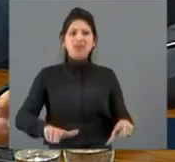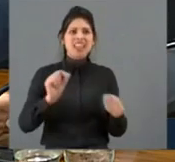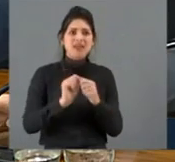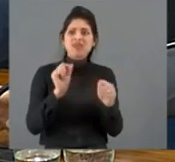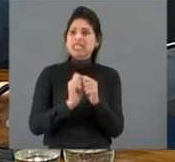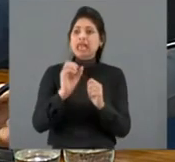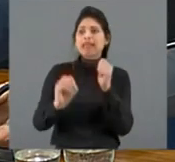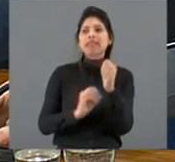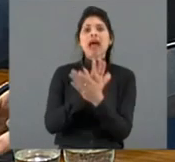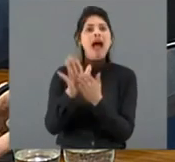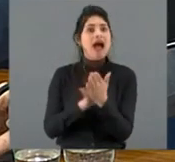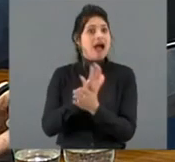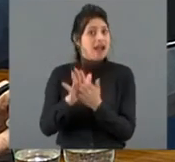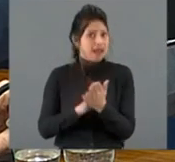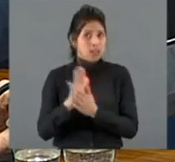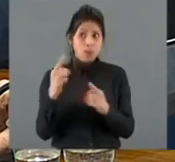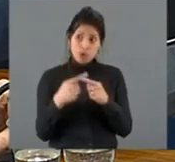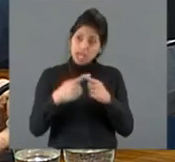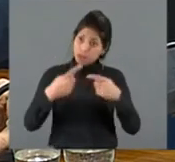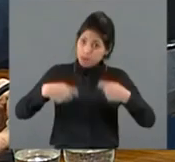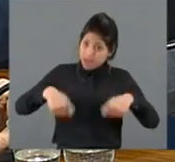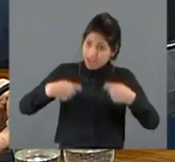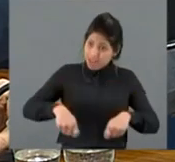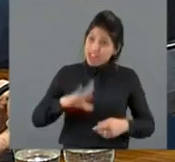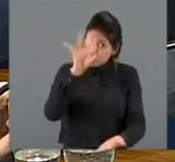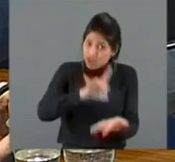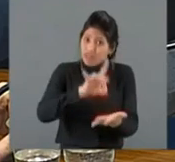conforme se esperaria de uma pessoa